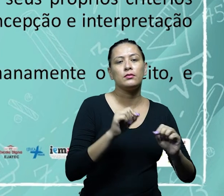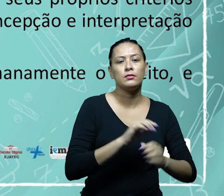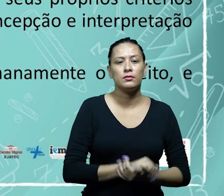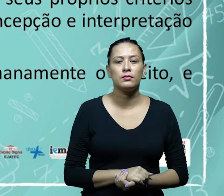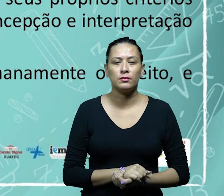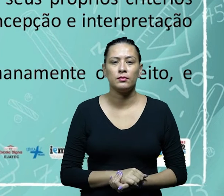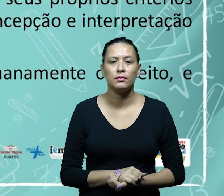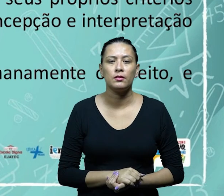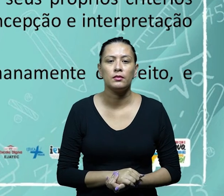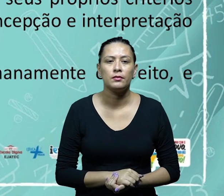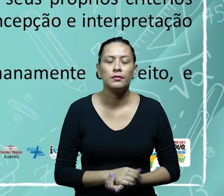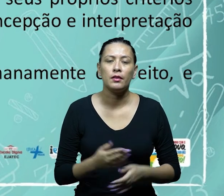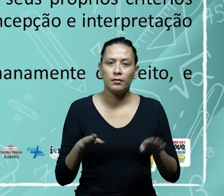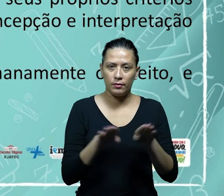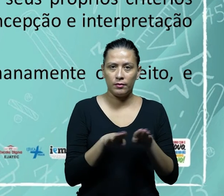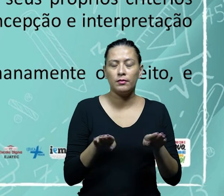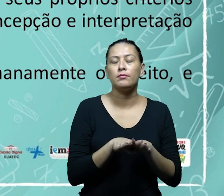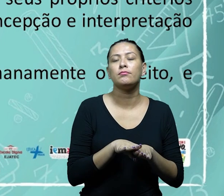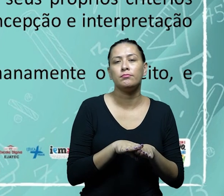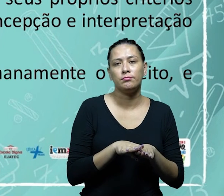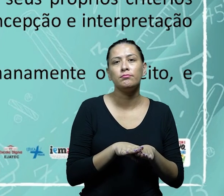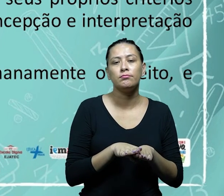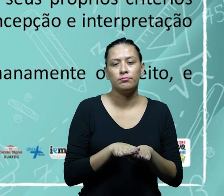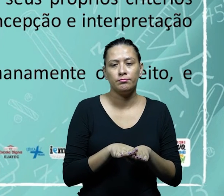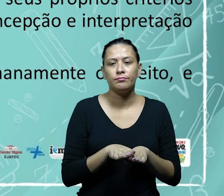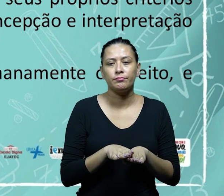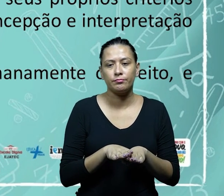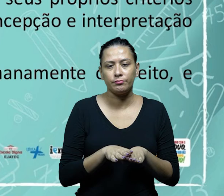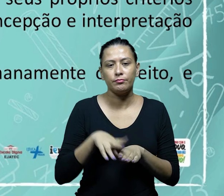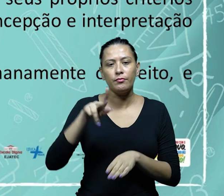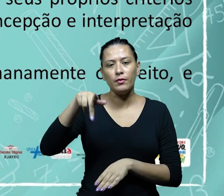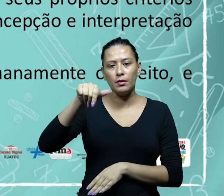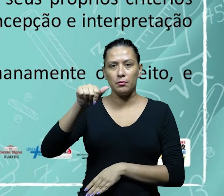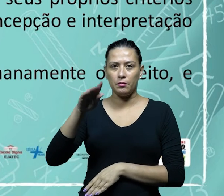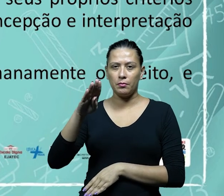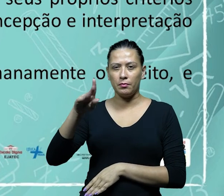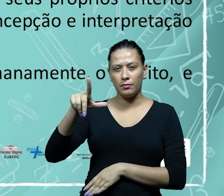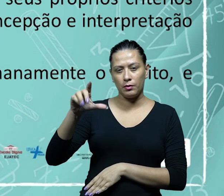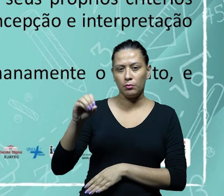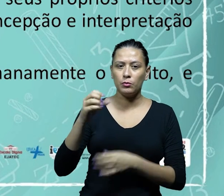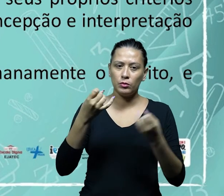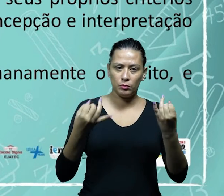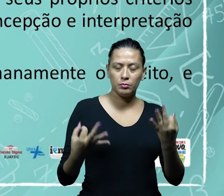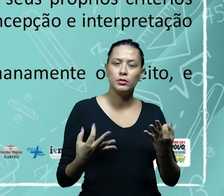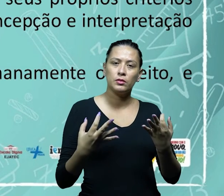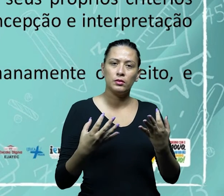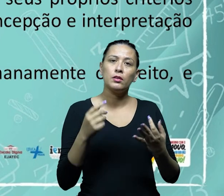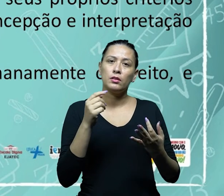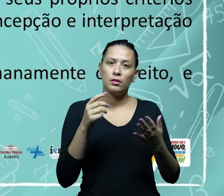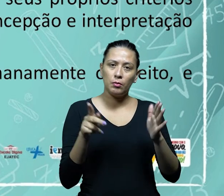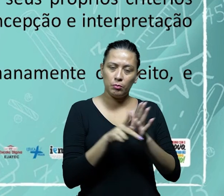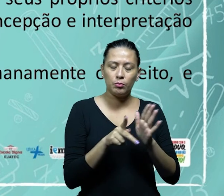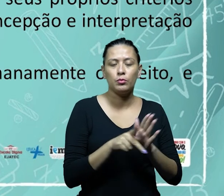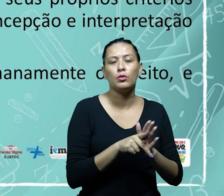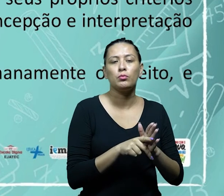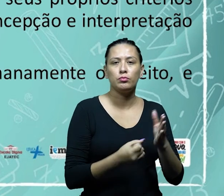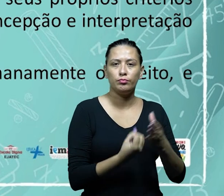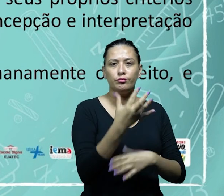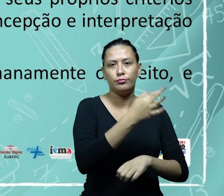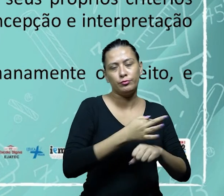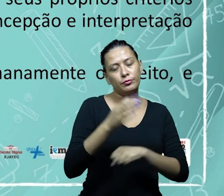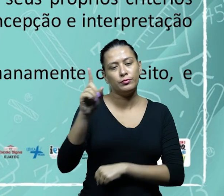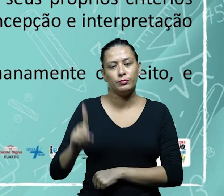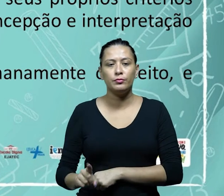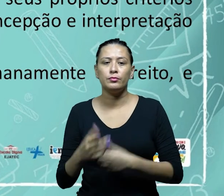já é cuidar de considerada também por Pablo stolze não é um princípio é uma fonte do direito na concepção aristotélica